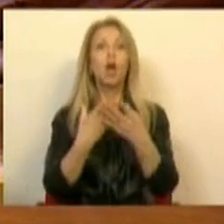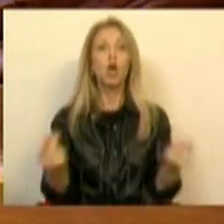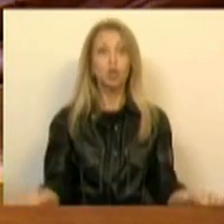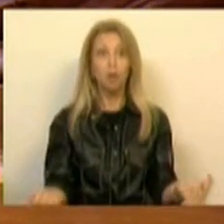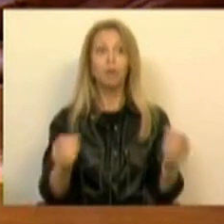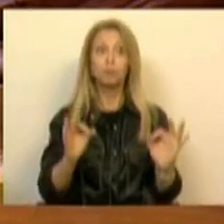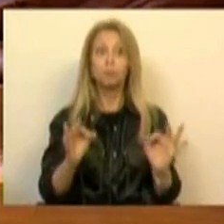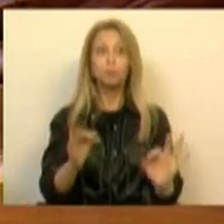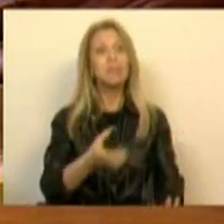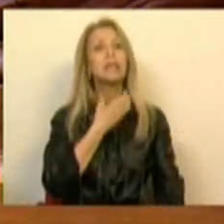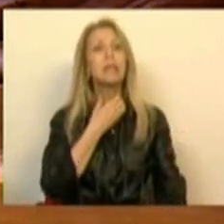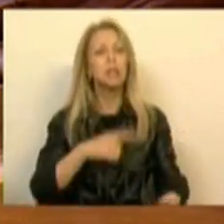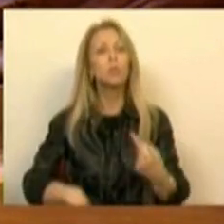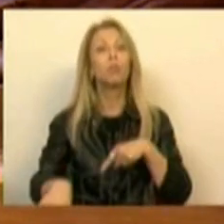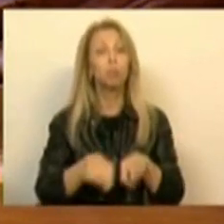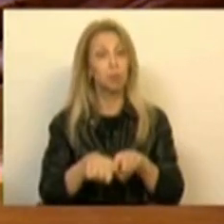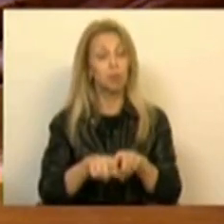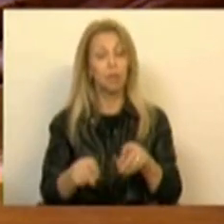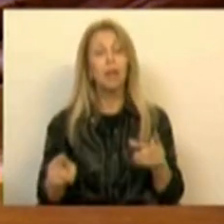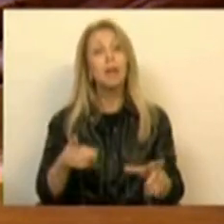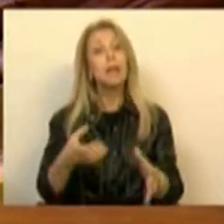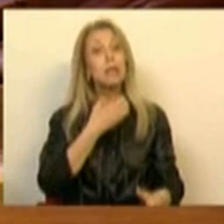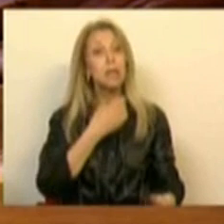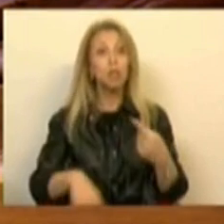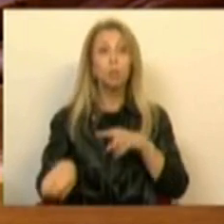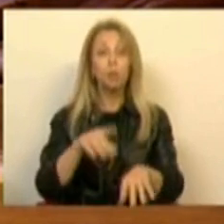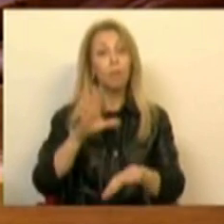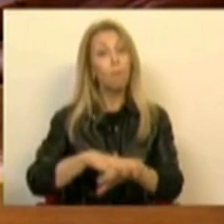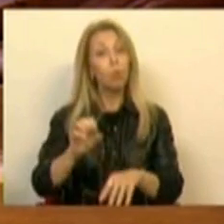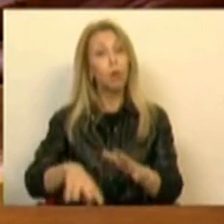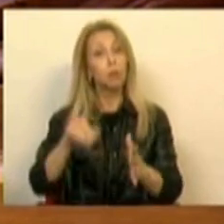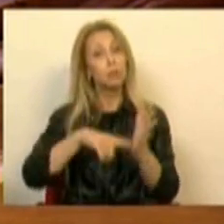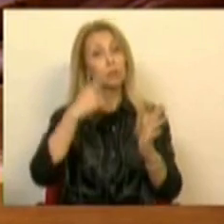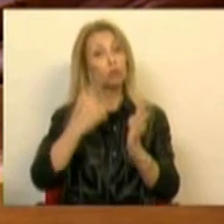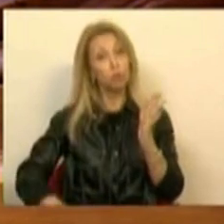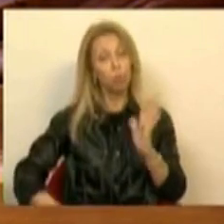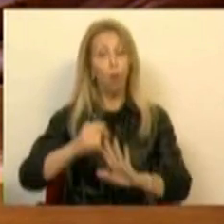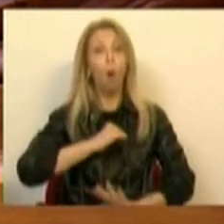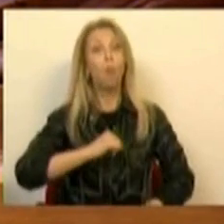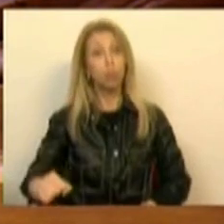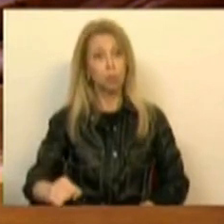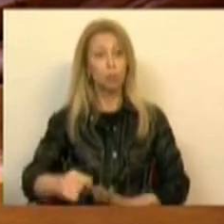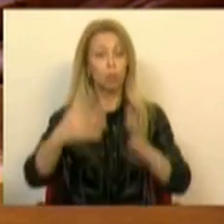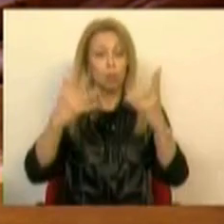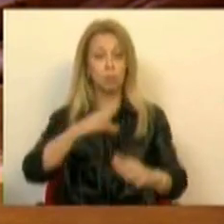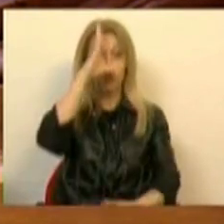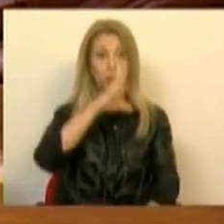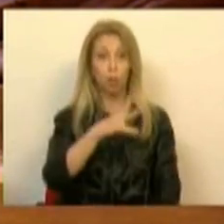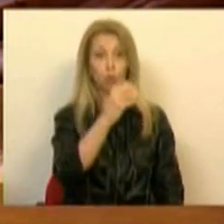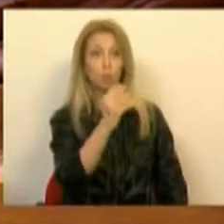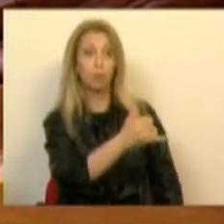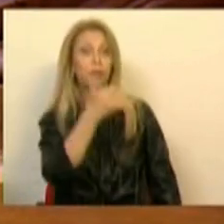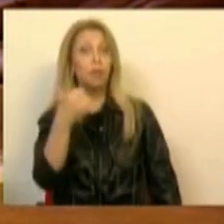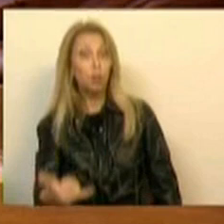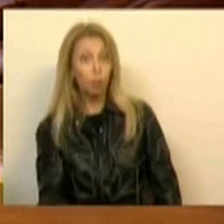política. Uma crise política que resultou do chumbo pelo conjunto das oposições do Orçamento de Estado para 2022 e